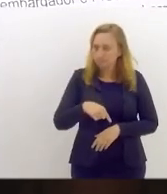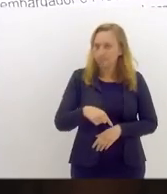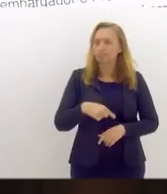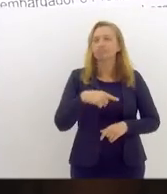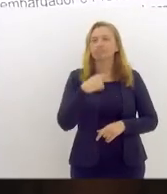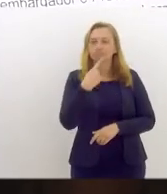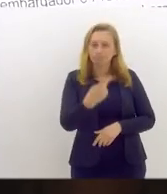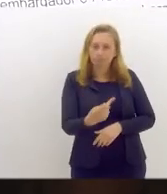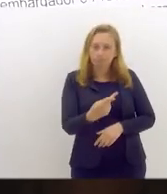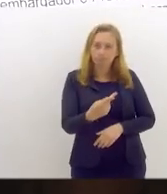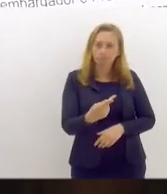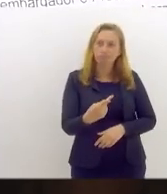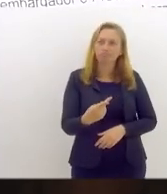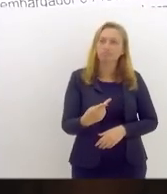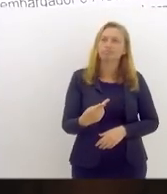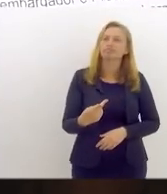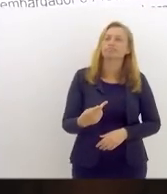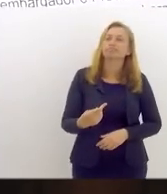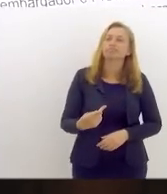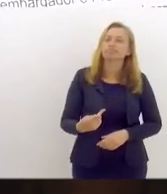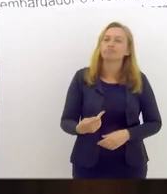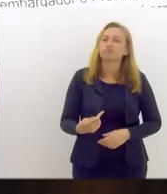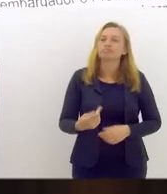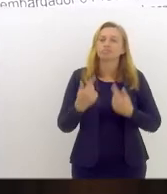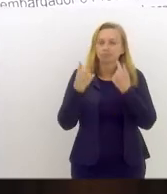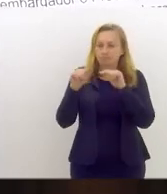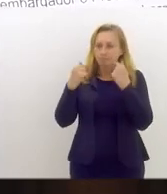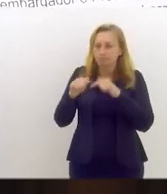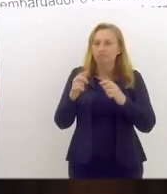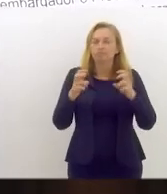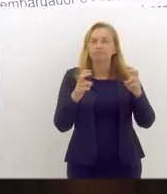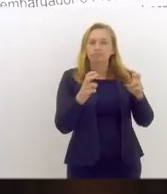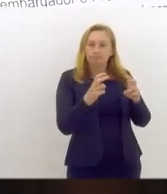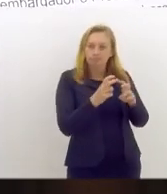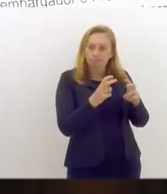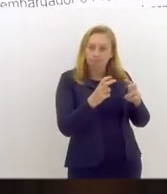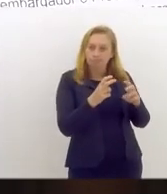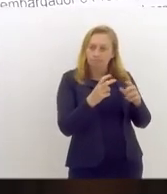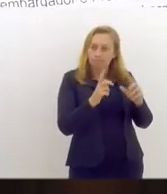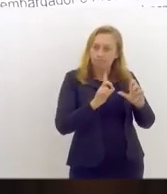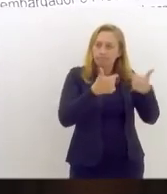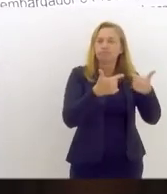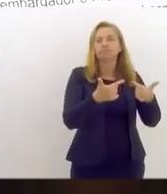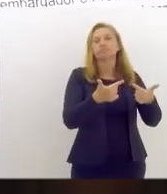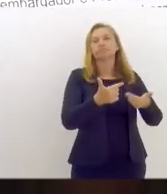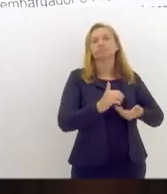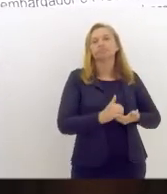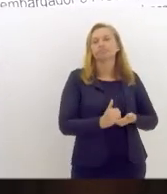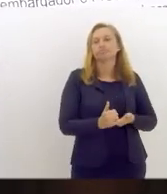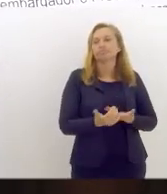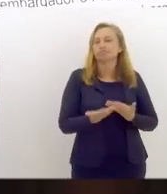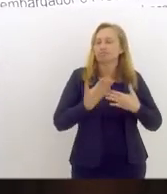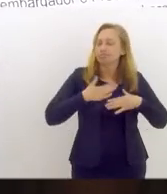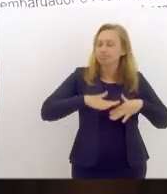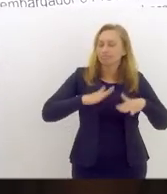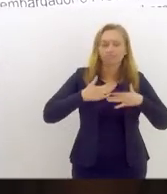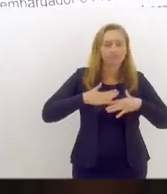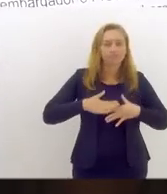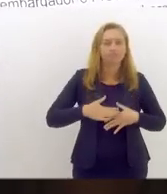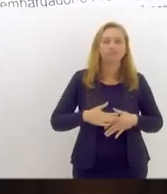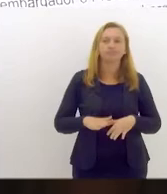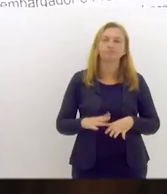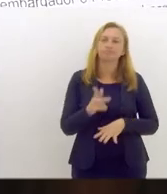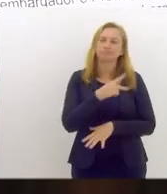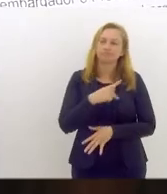falarem exporem reclamarem brigarem você nem sempre nessa nessa tranquilidade de